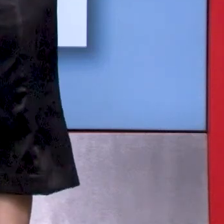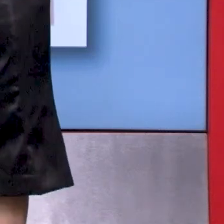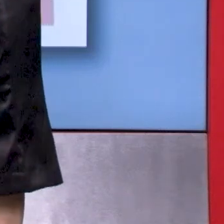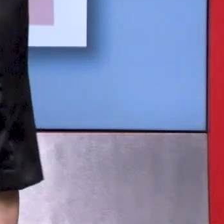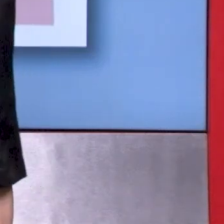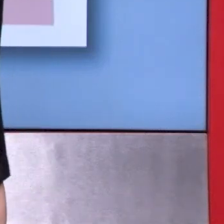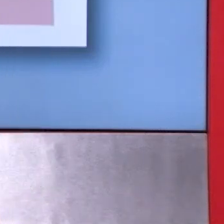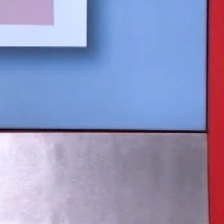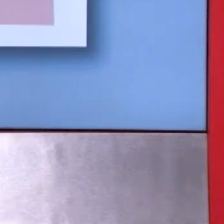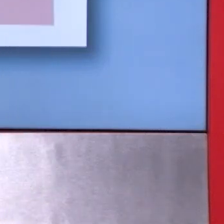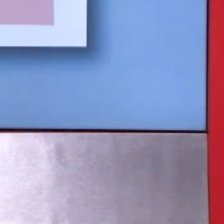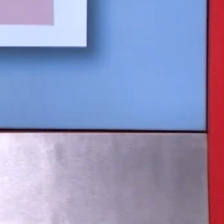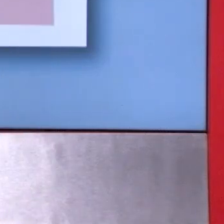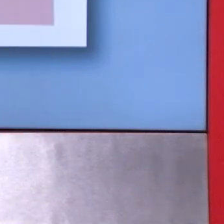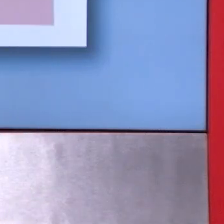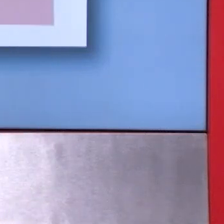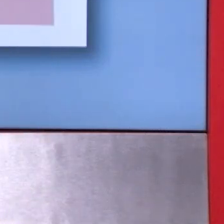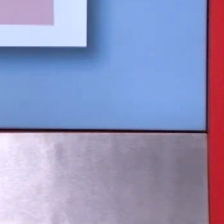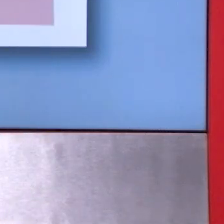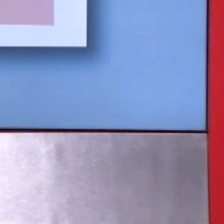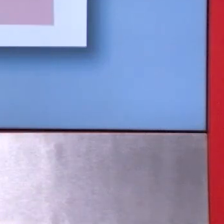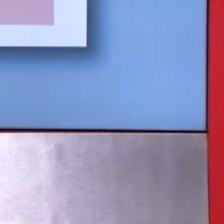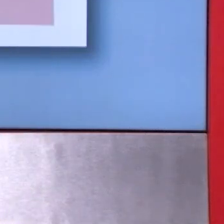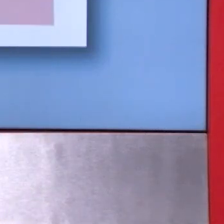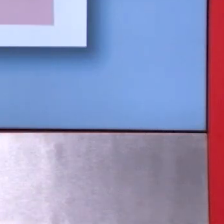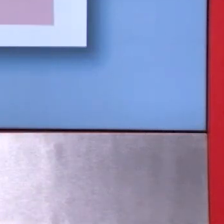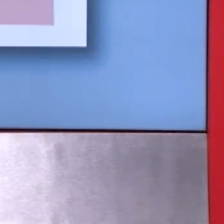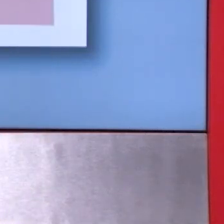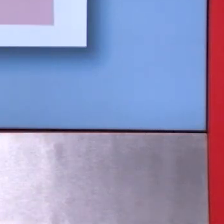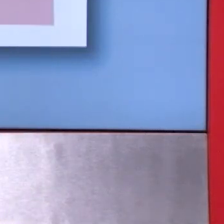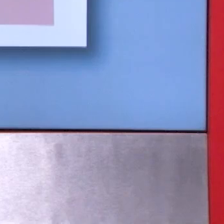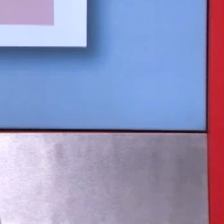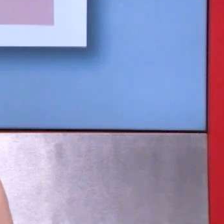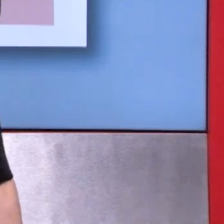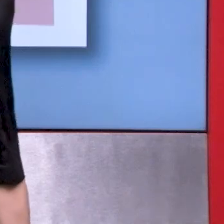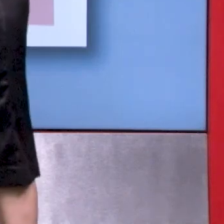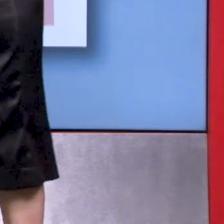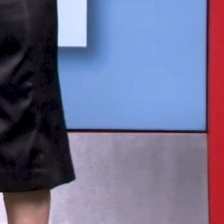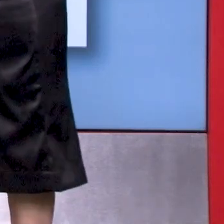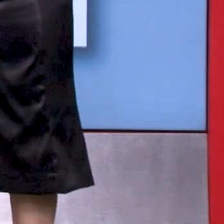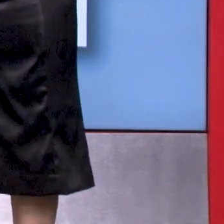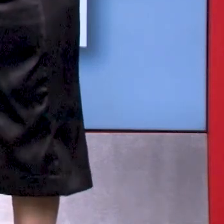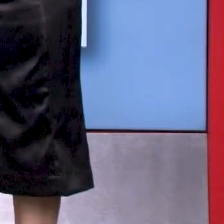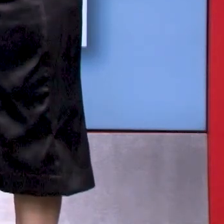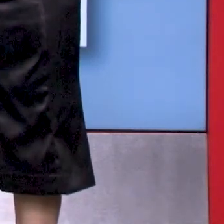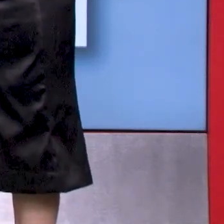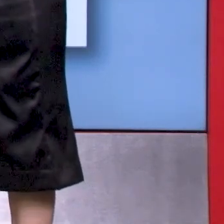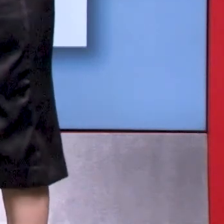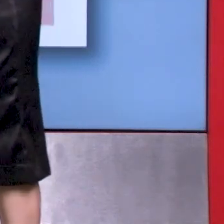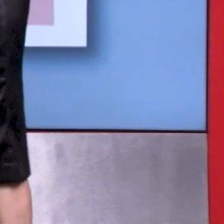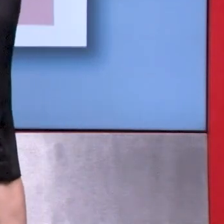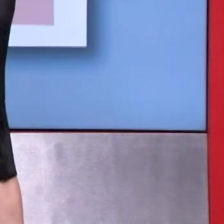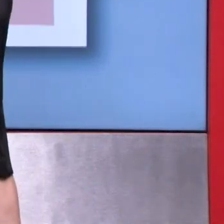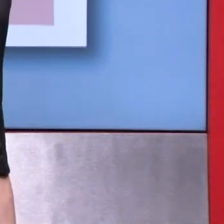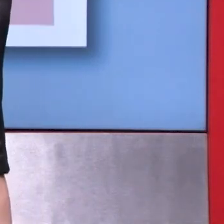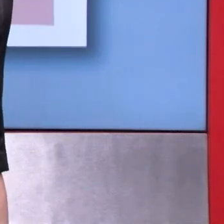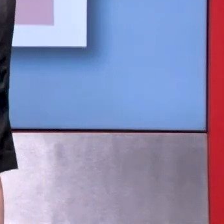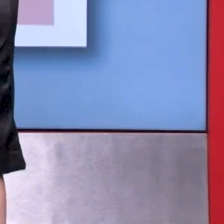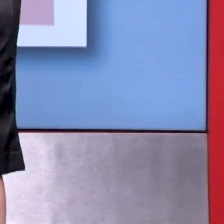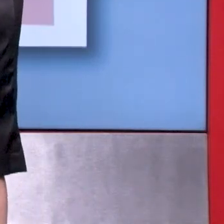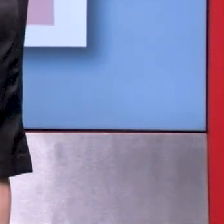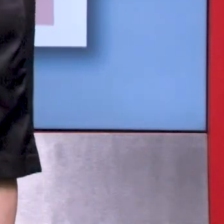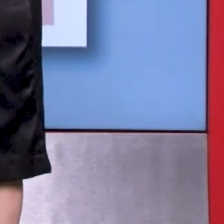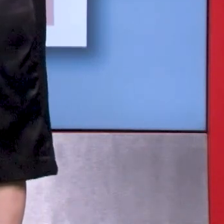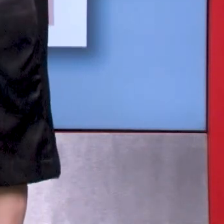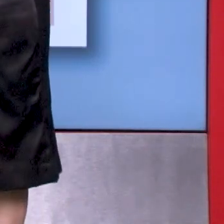que fez o vídeo. Você coloca o nome, aqui você coloca o sobrenome, o e-mail, mas